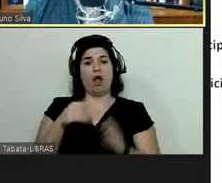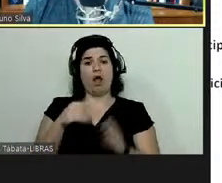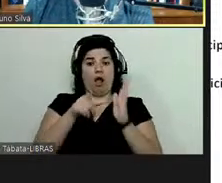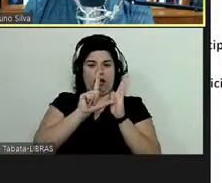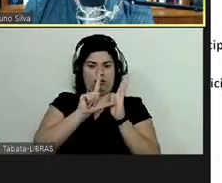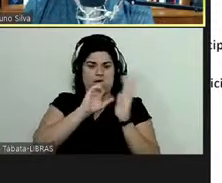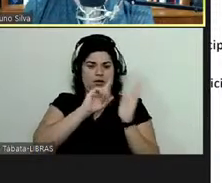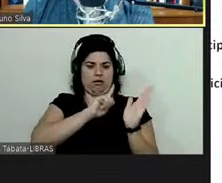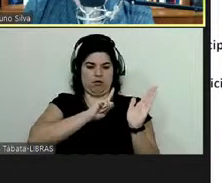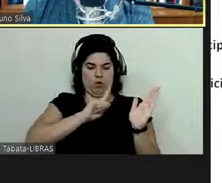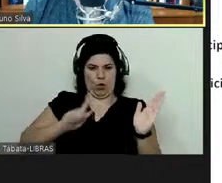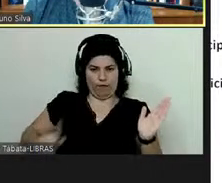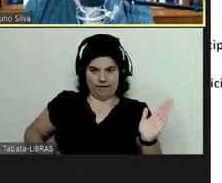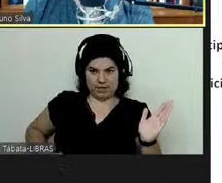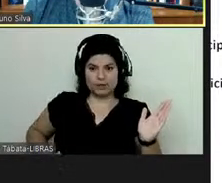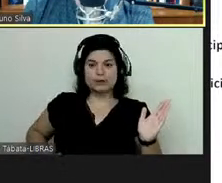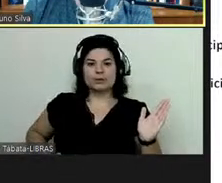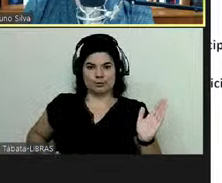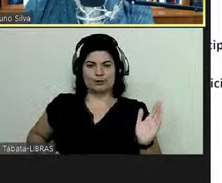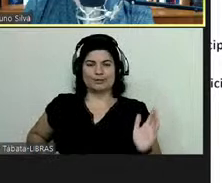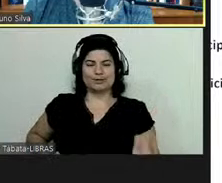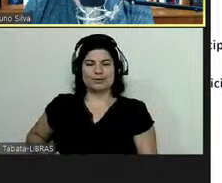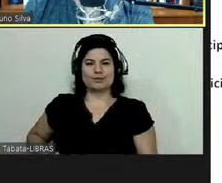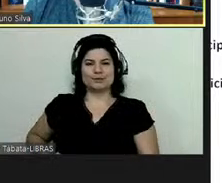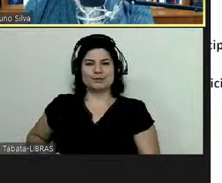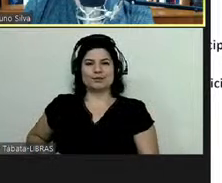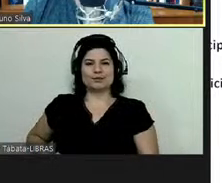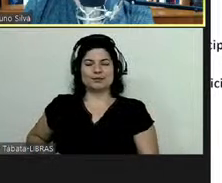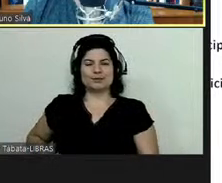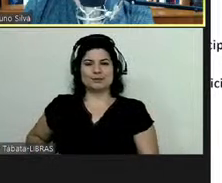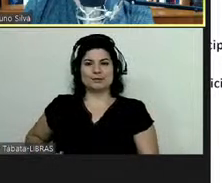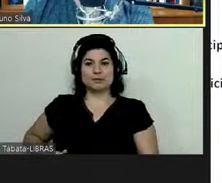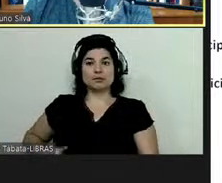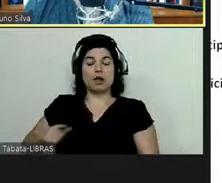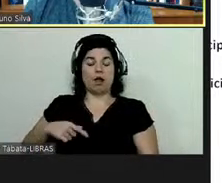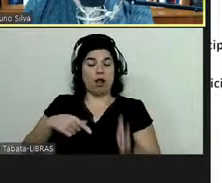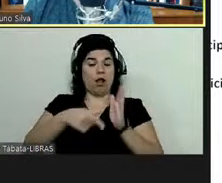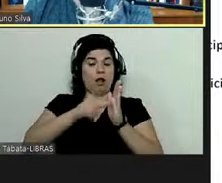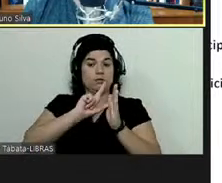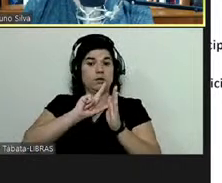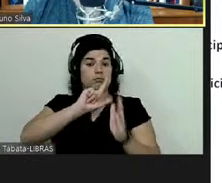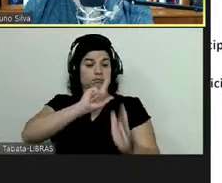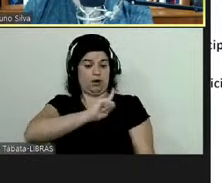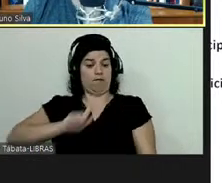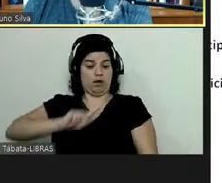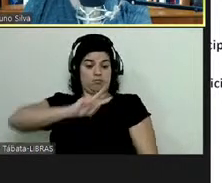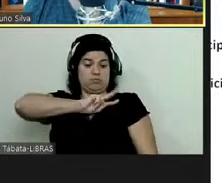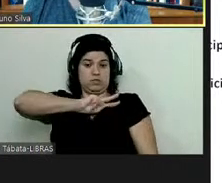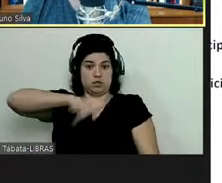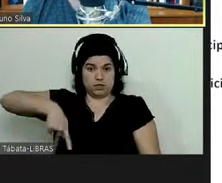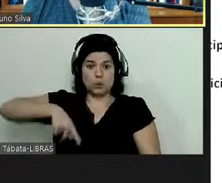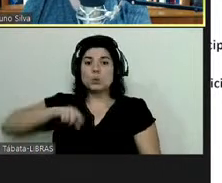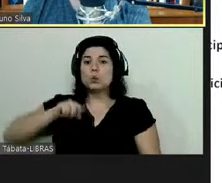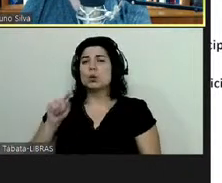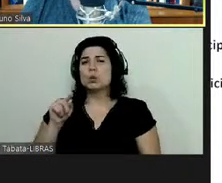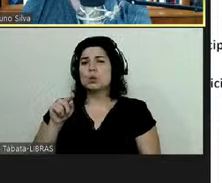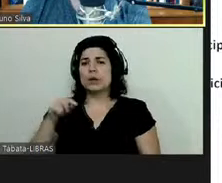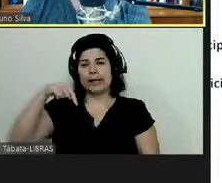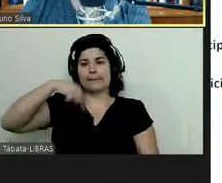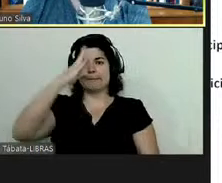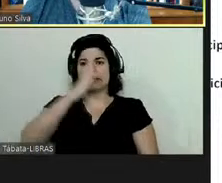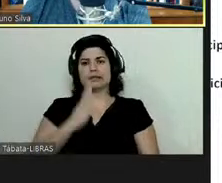república opaco Nossa Senhora Sr horrível Professor Brasil antes de ser uma república ele era o quê